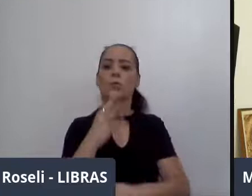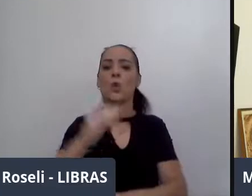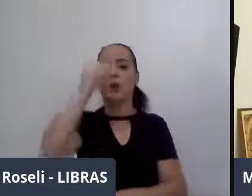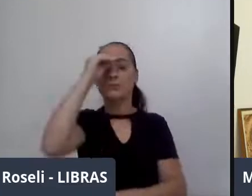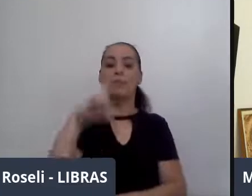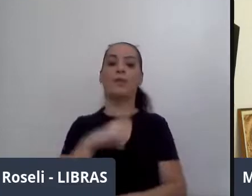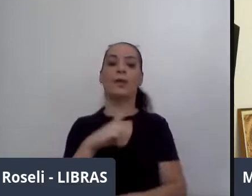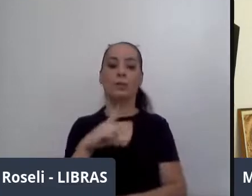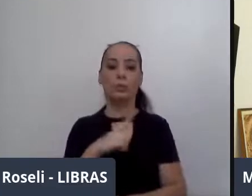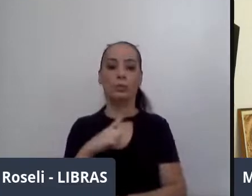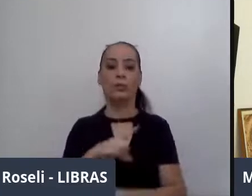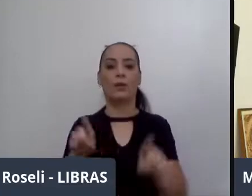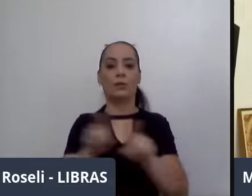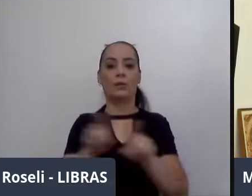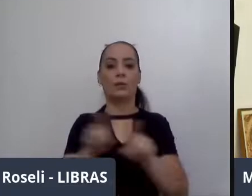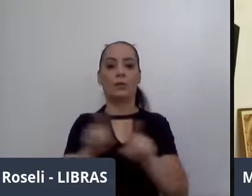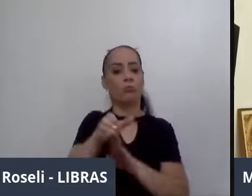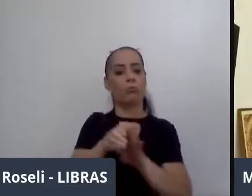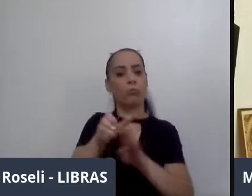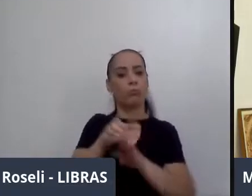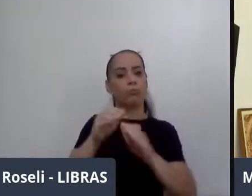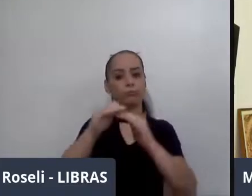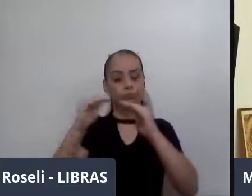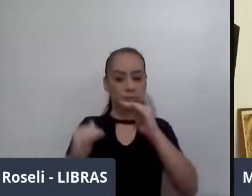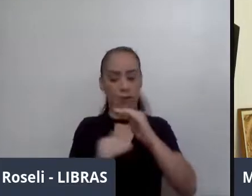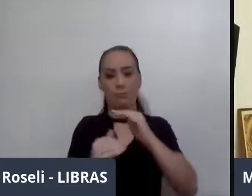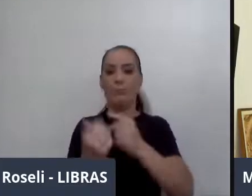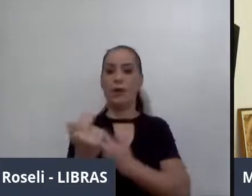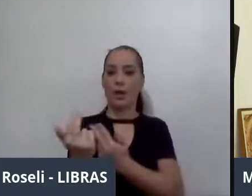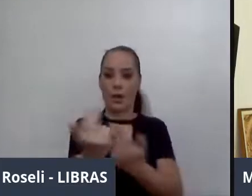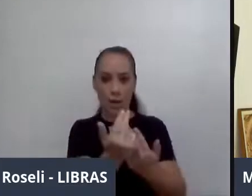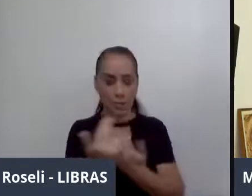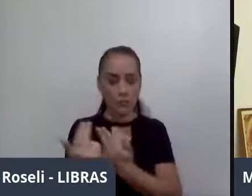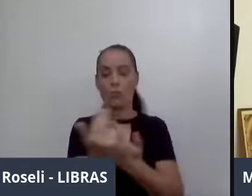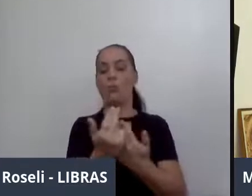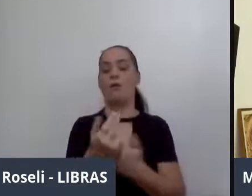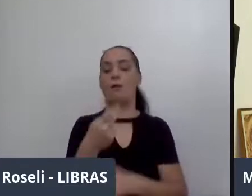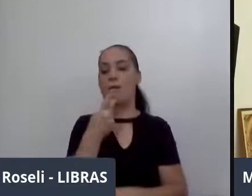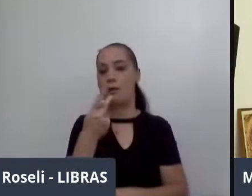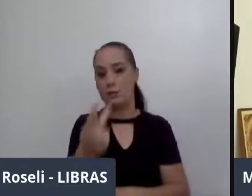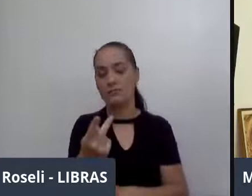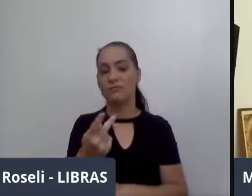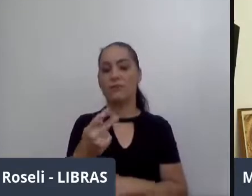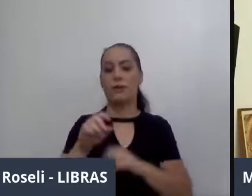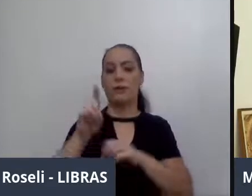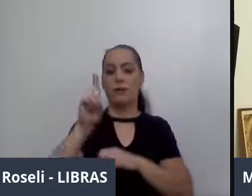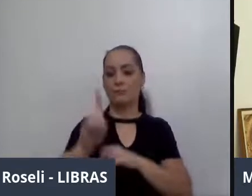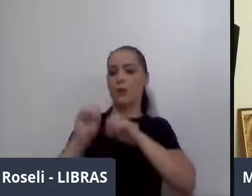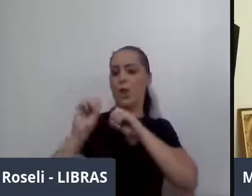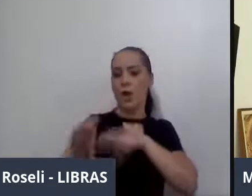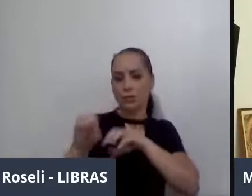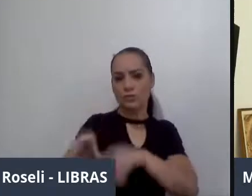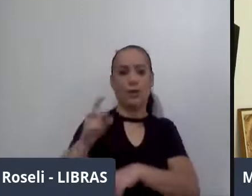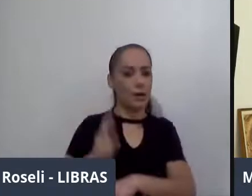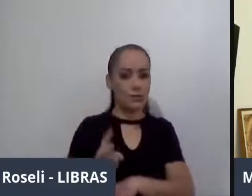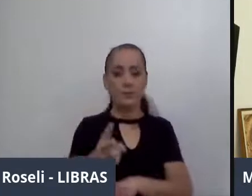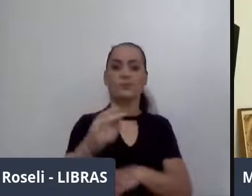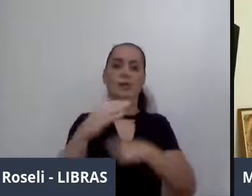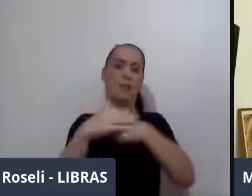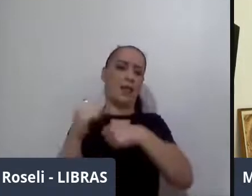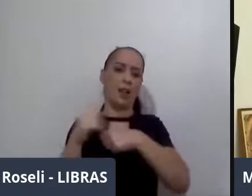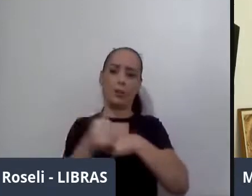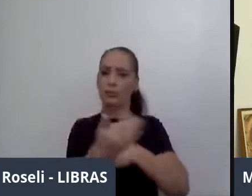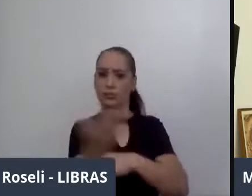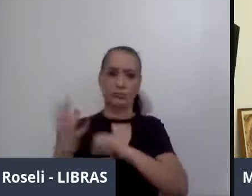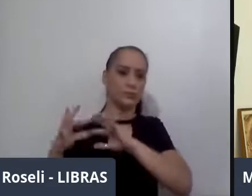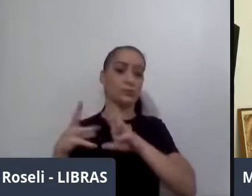recomendações, também outro que está embaixo vai na mesma coisa, Camila, Semi, sempre didática, estão dizendo aqui, enfim, só elogios para todos.